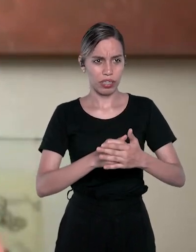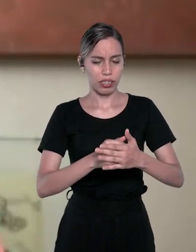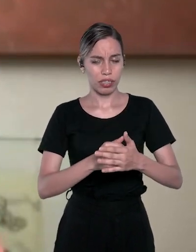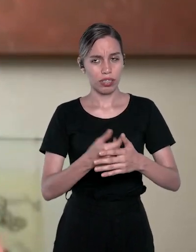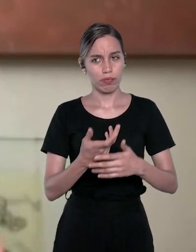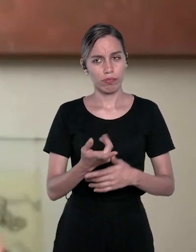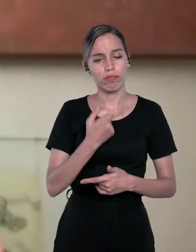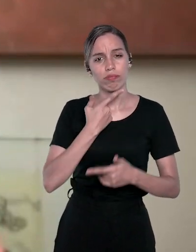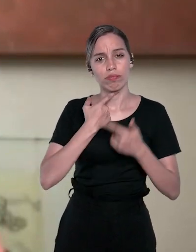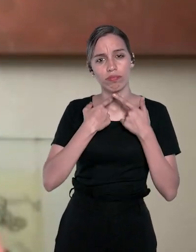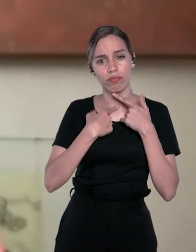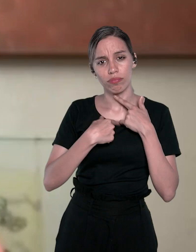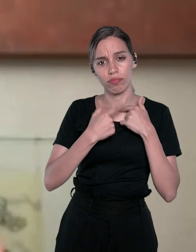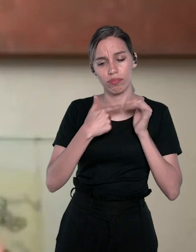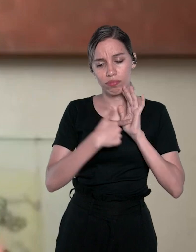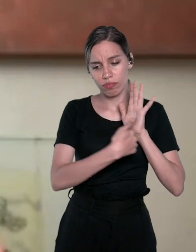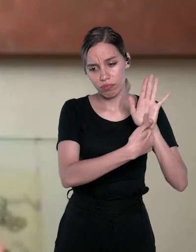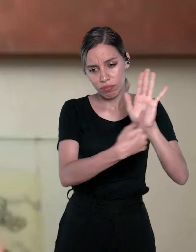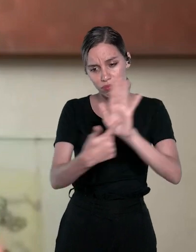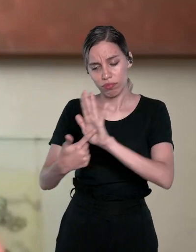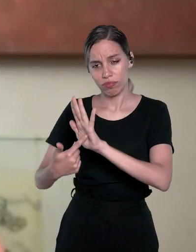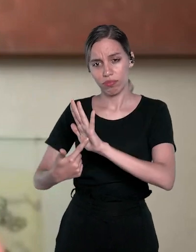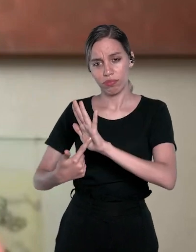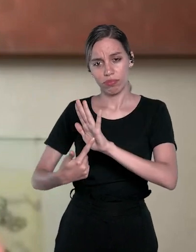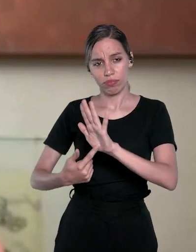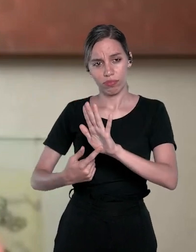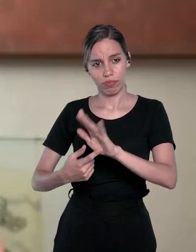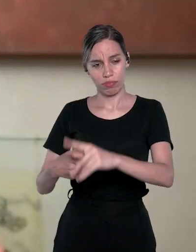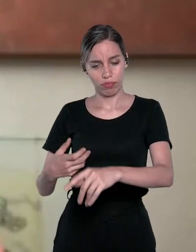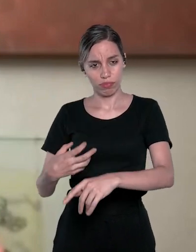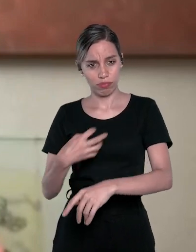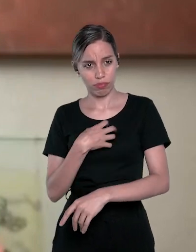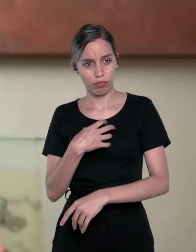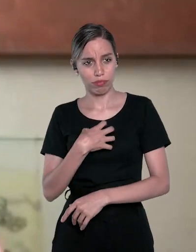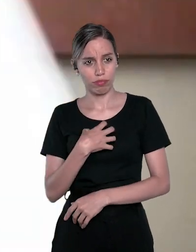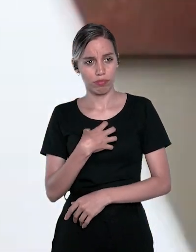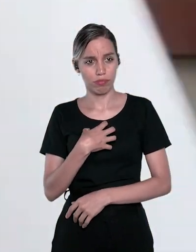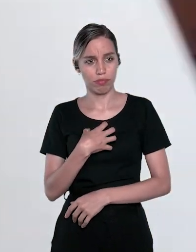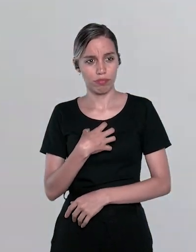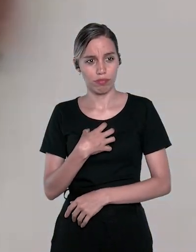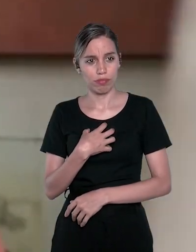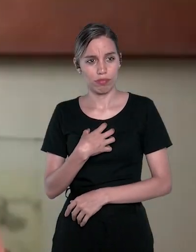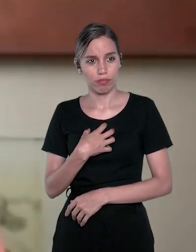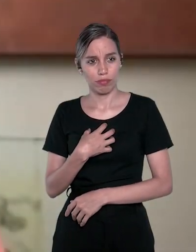claro, no vidro, sua transparência de todos os sentimentos.